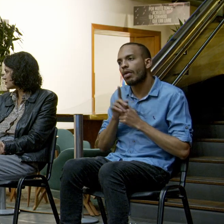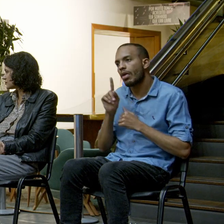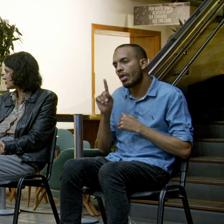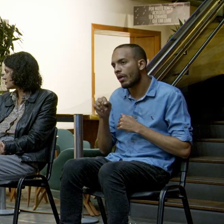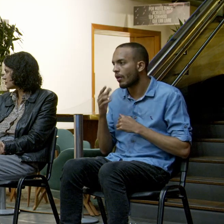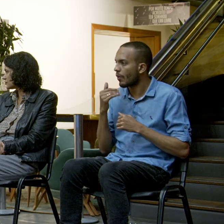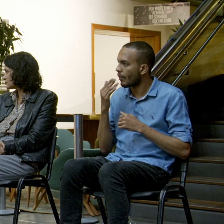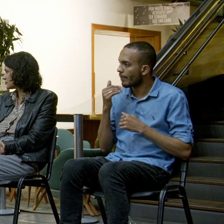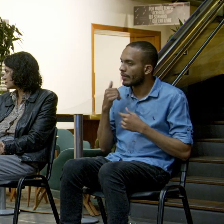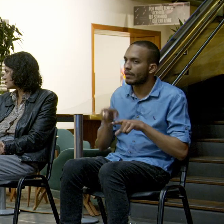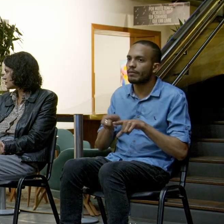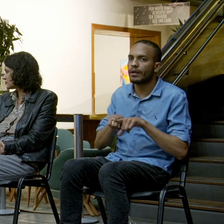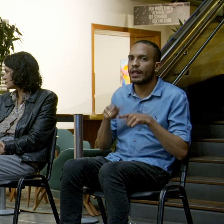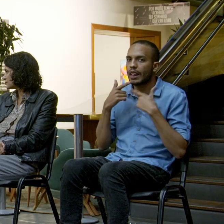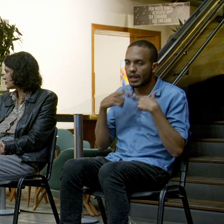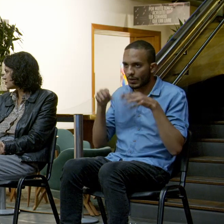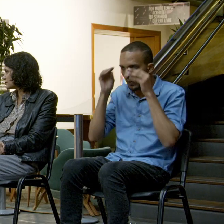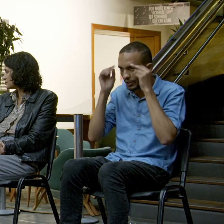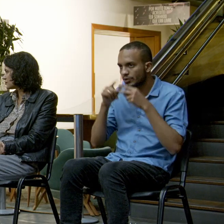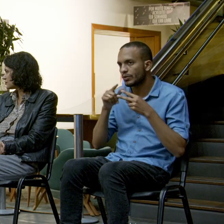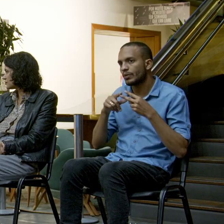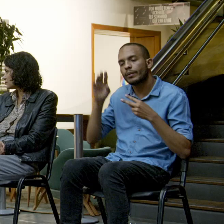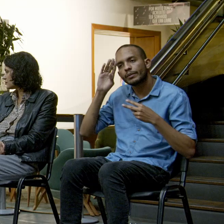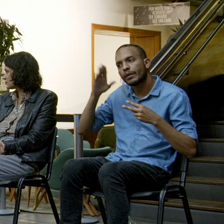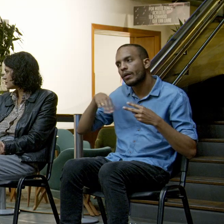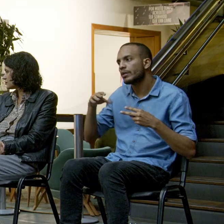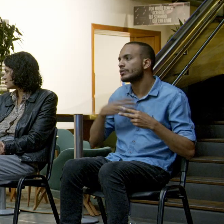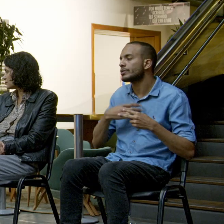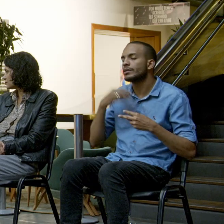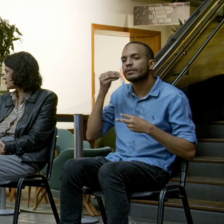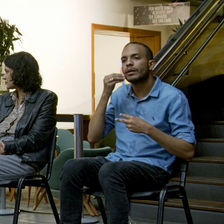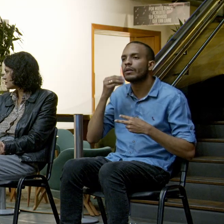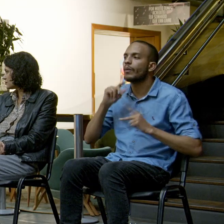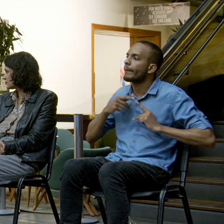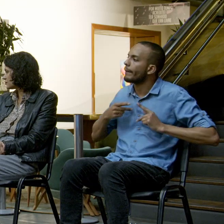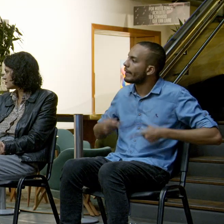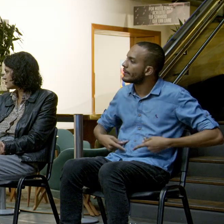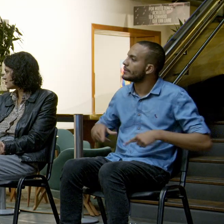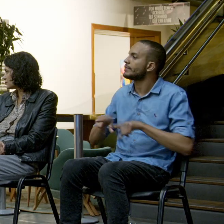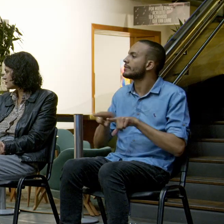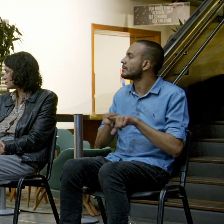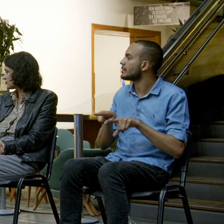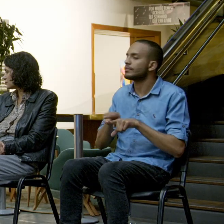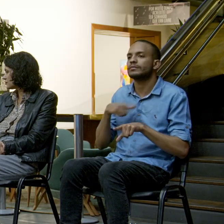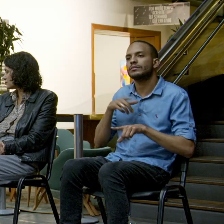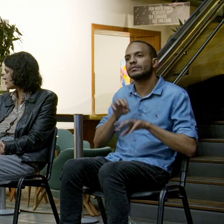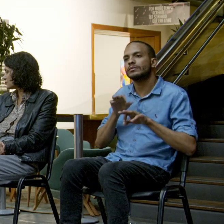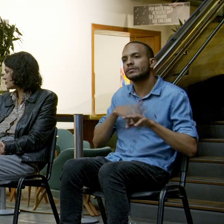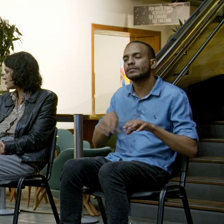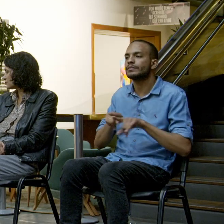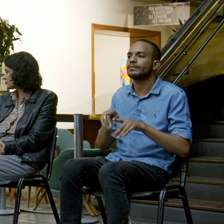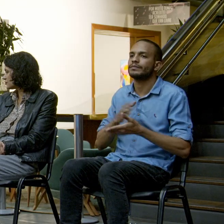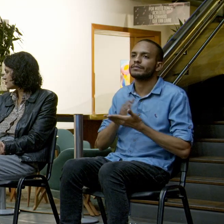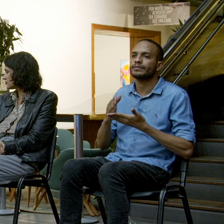Sendo o alimento e a linguagem dois aspectos fundamentais da experiência humana, eles se desdobram em muitos outros. A